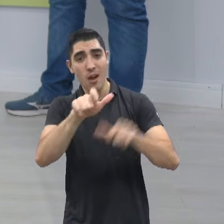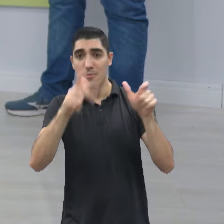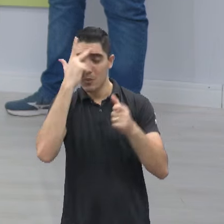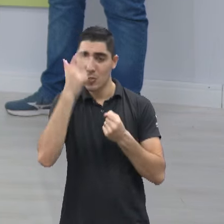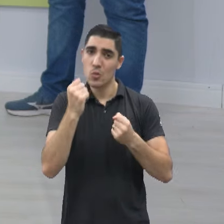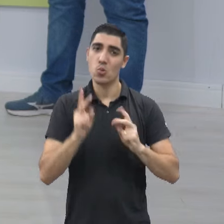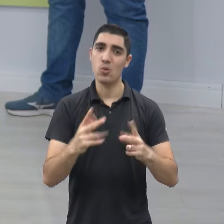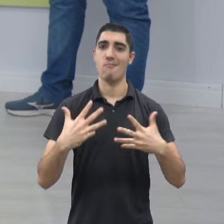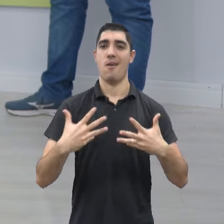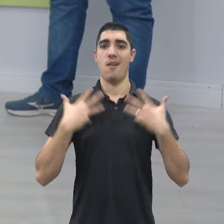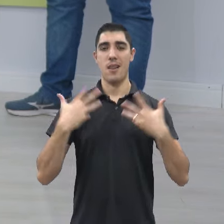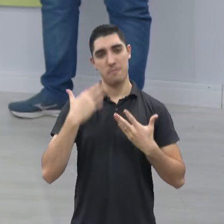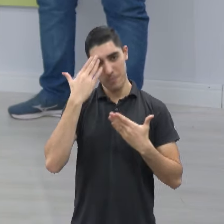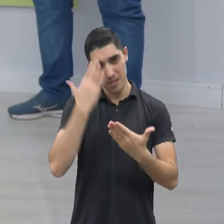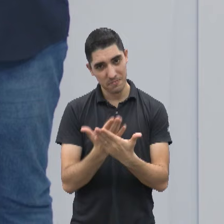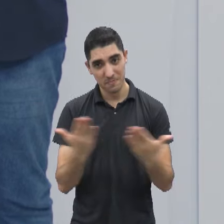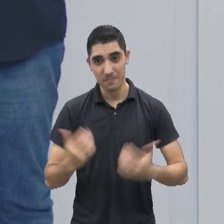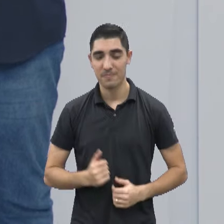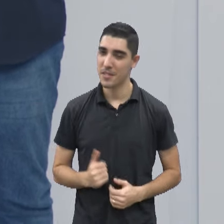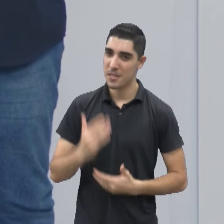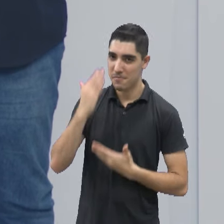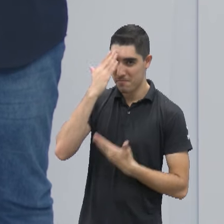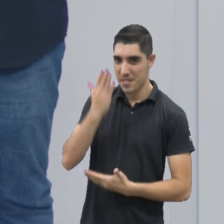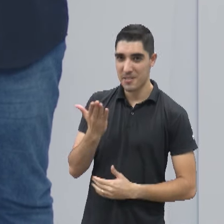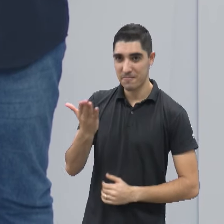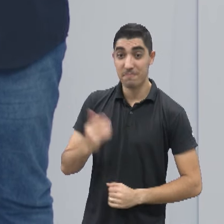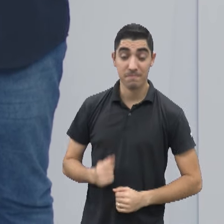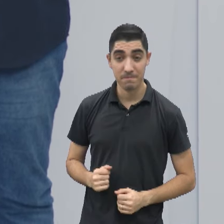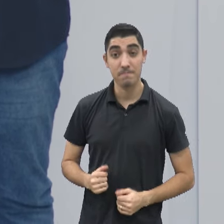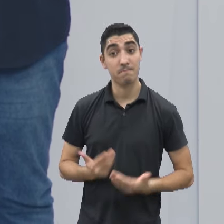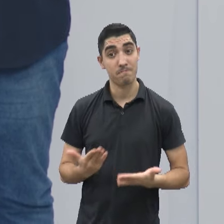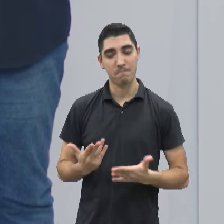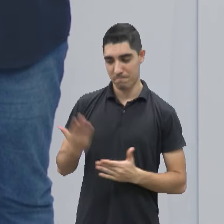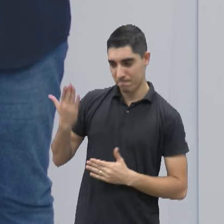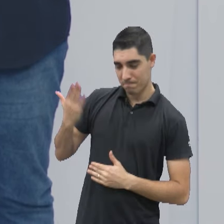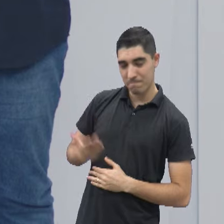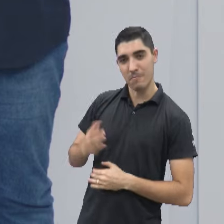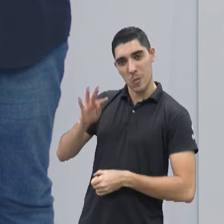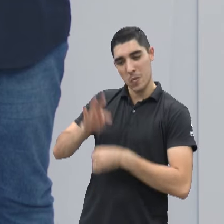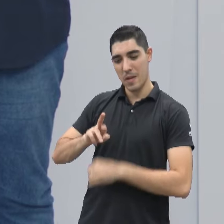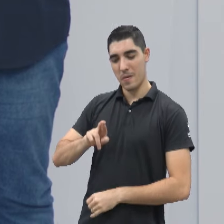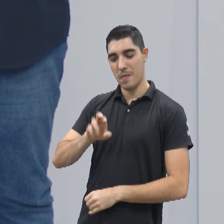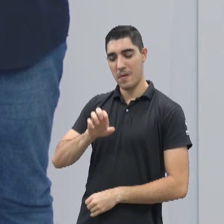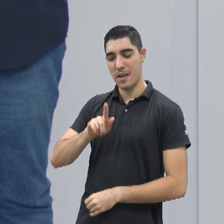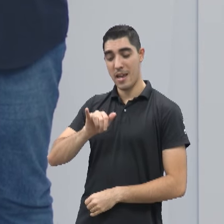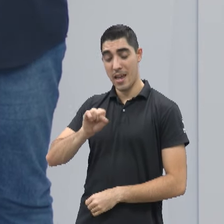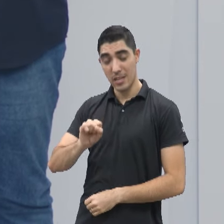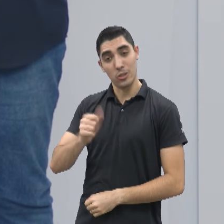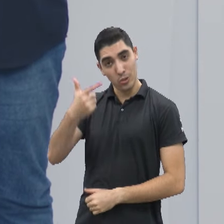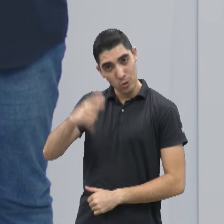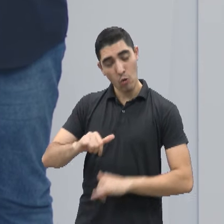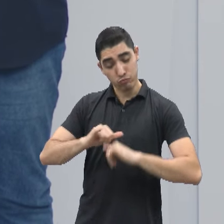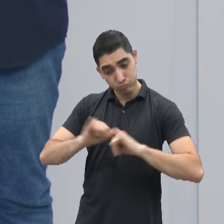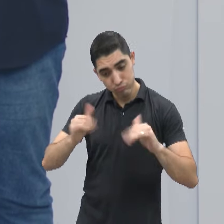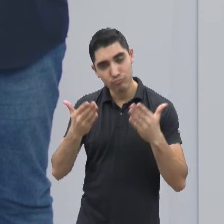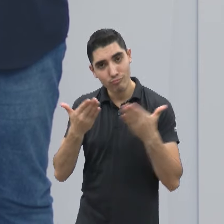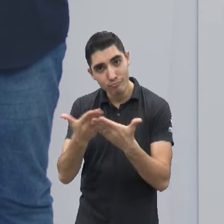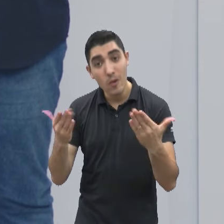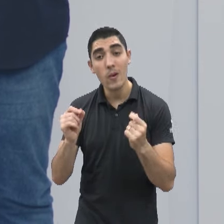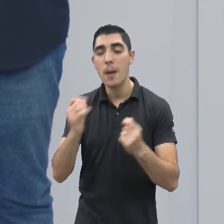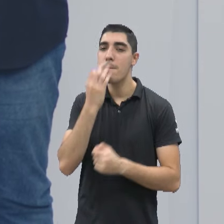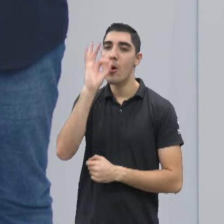Obrigado a vocês. Valeu, obrigado. Conversamos com o técnico Regis Marrelli no Hora do Esporte. Desejamos mais uma vez sorte para o São José